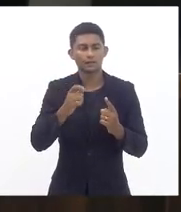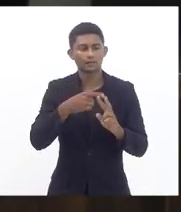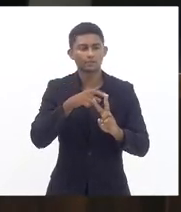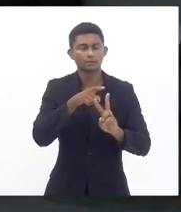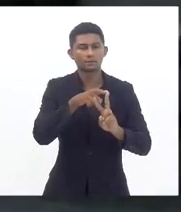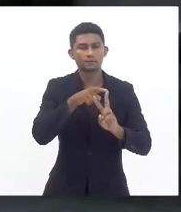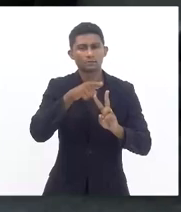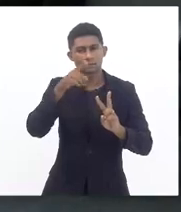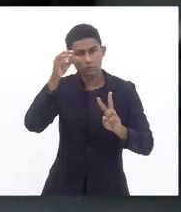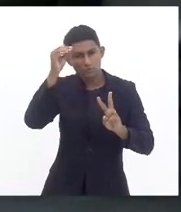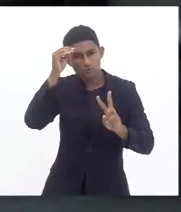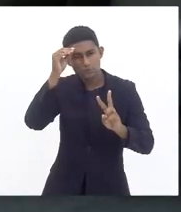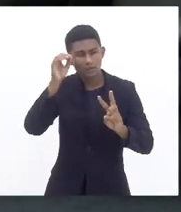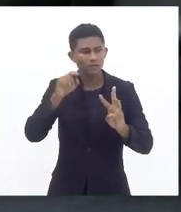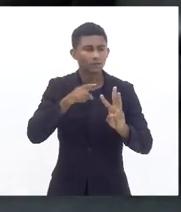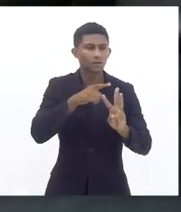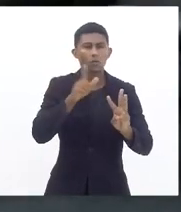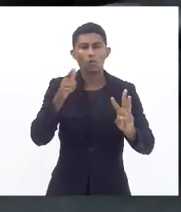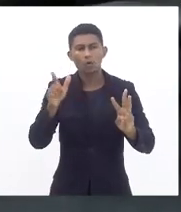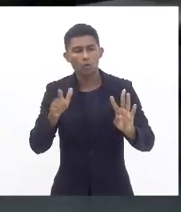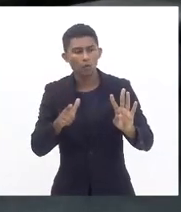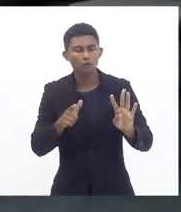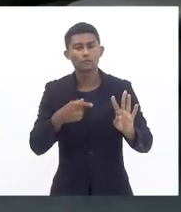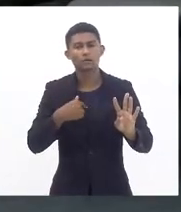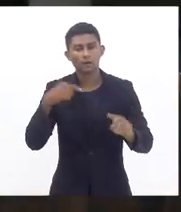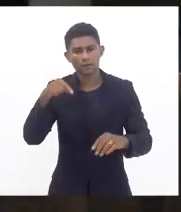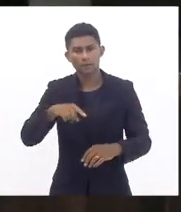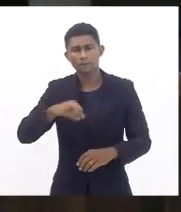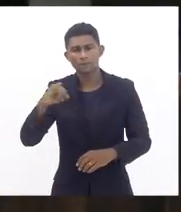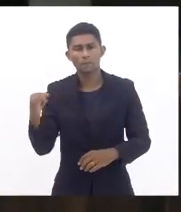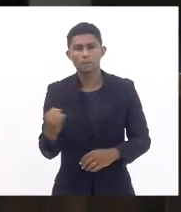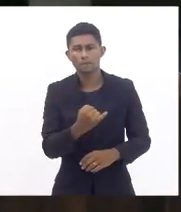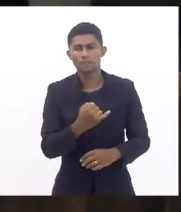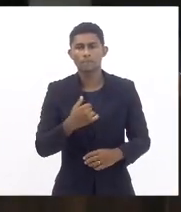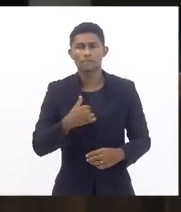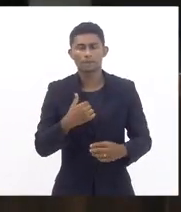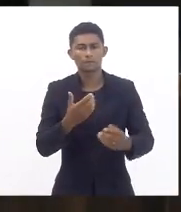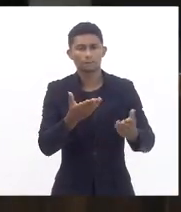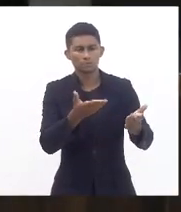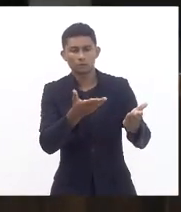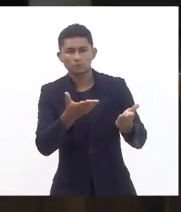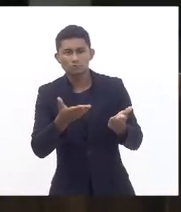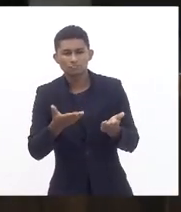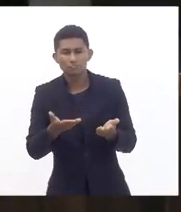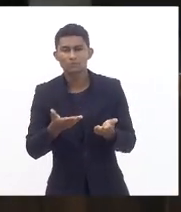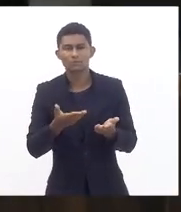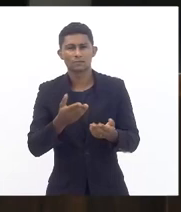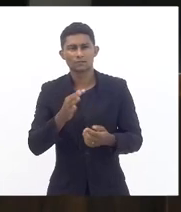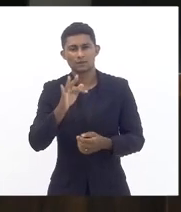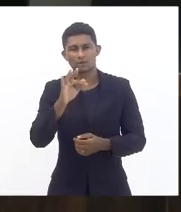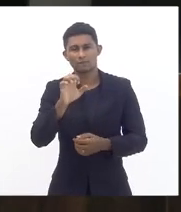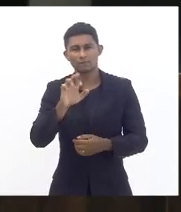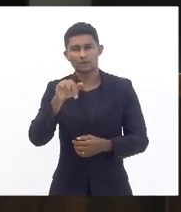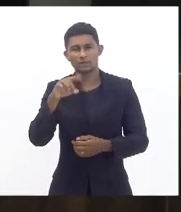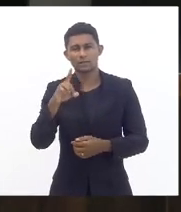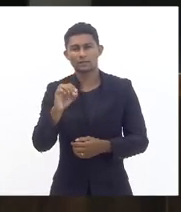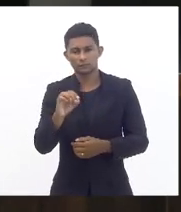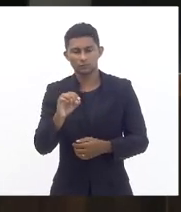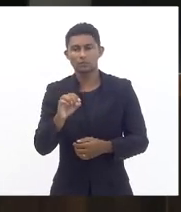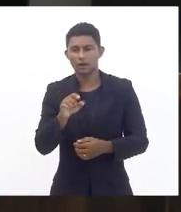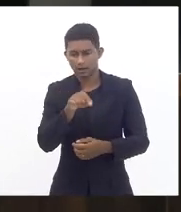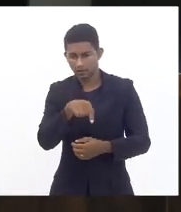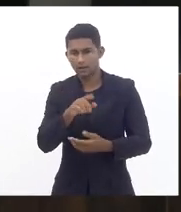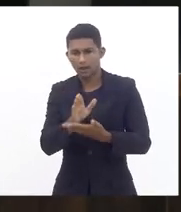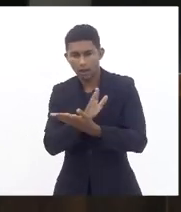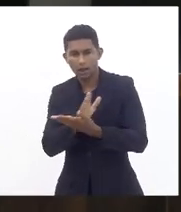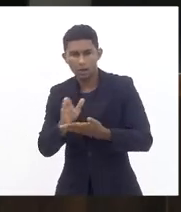familiares. Então, eu queria aproveitar a oportunidade, convidar o Fernando Salgado, várias pessoas aqui conheceram,